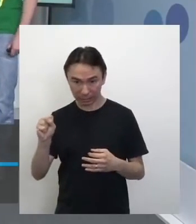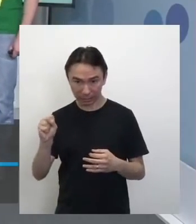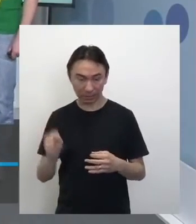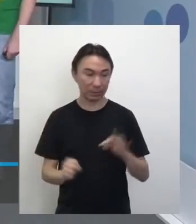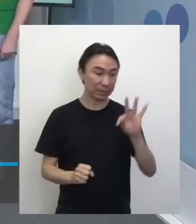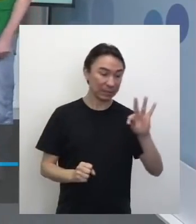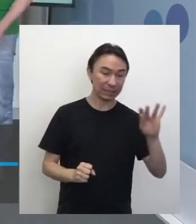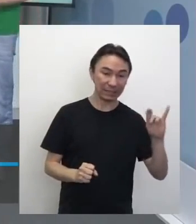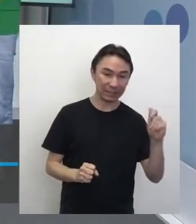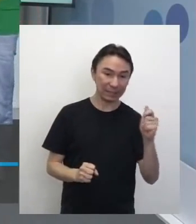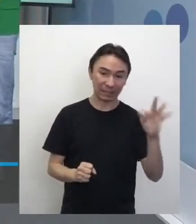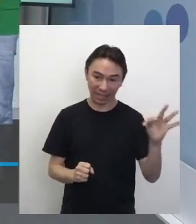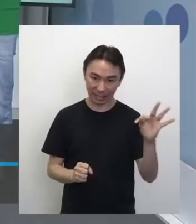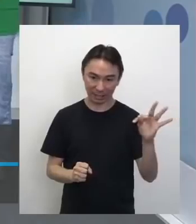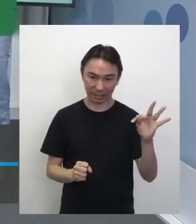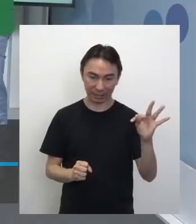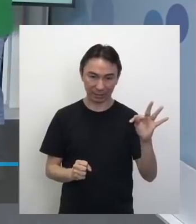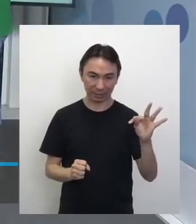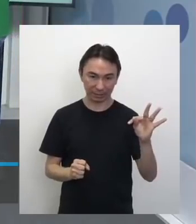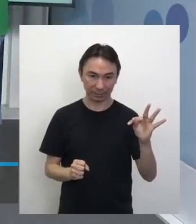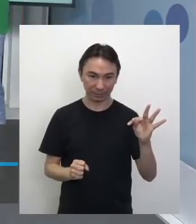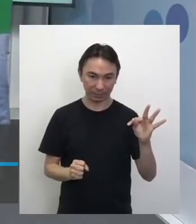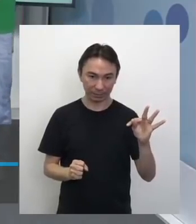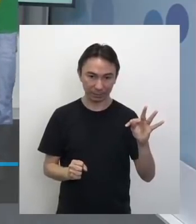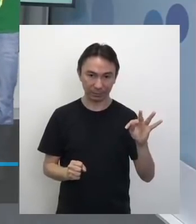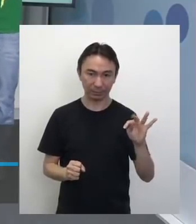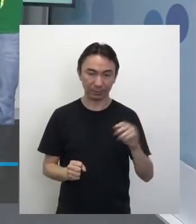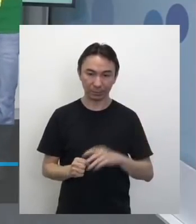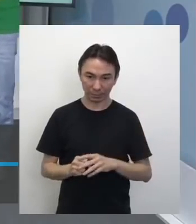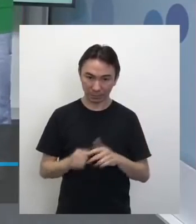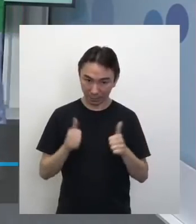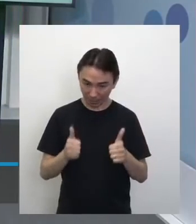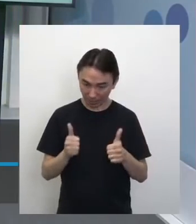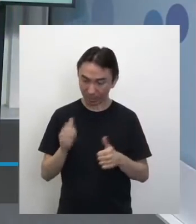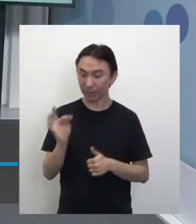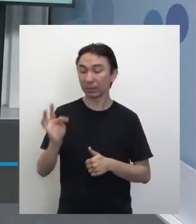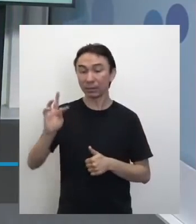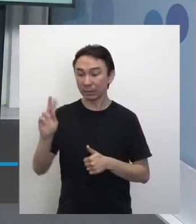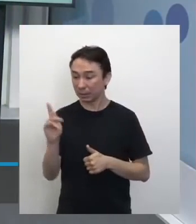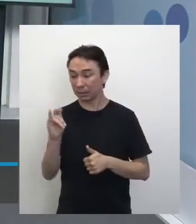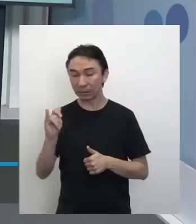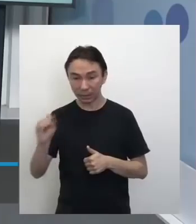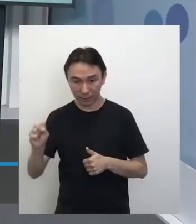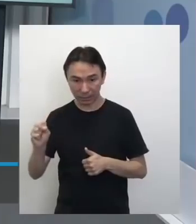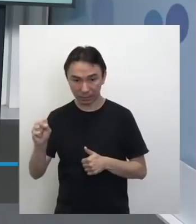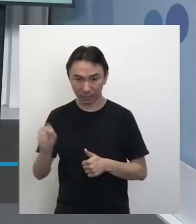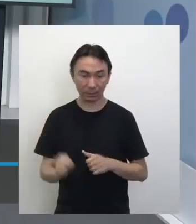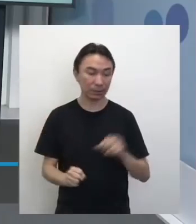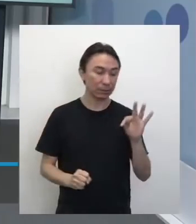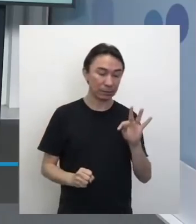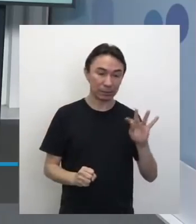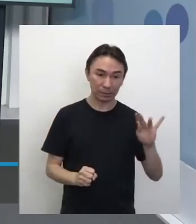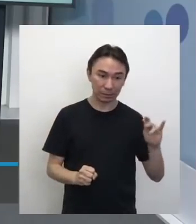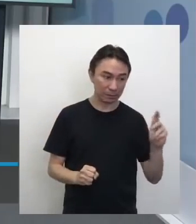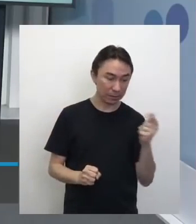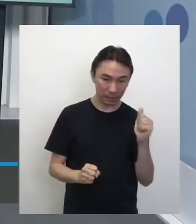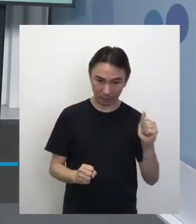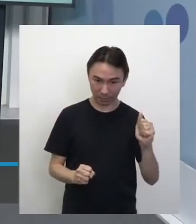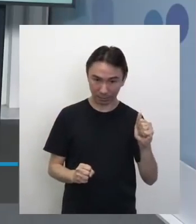mayboroda ela desde estiver perto desde agora se tiver as duas